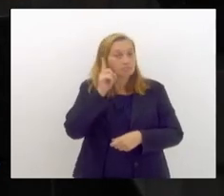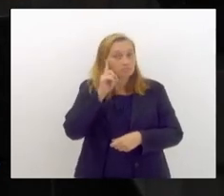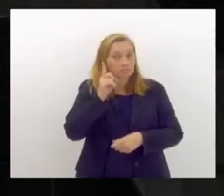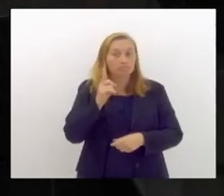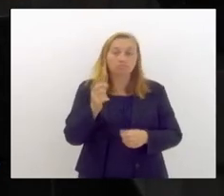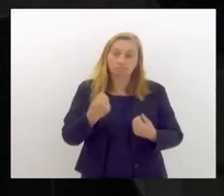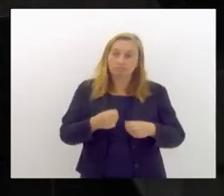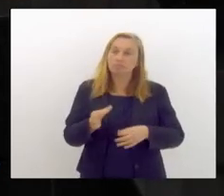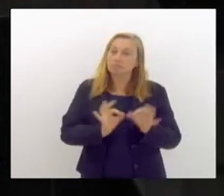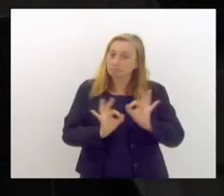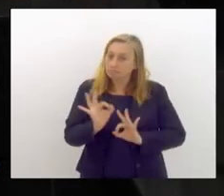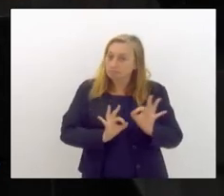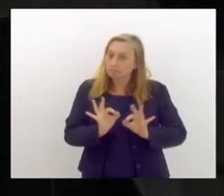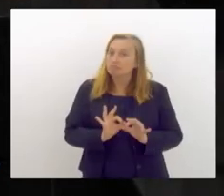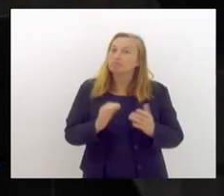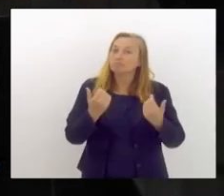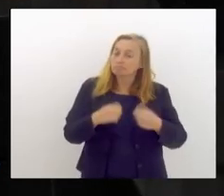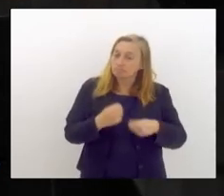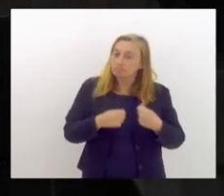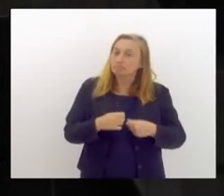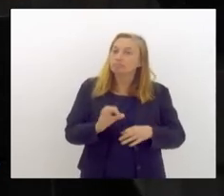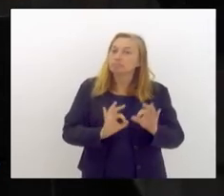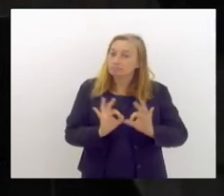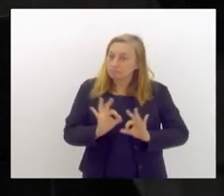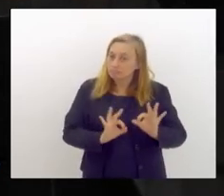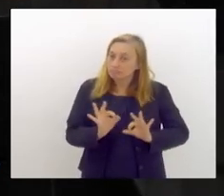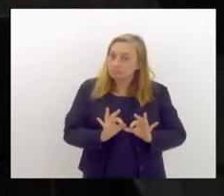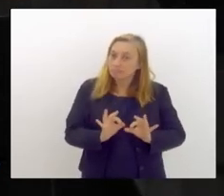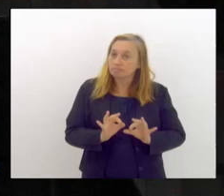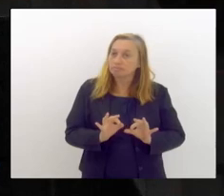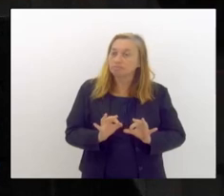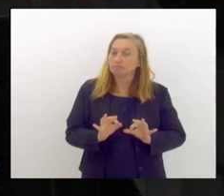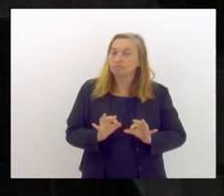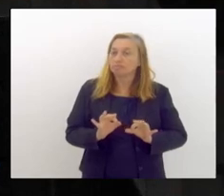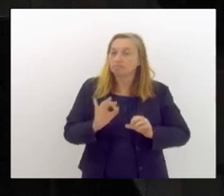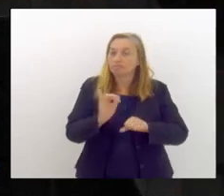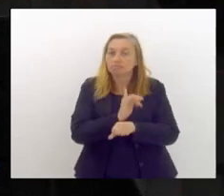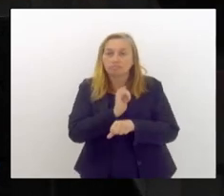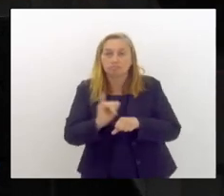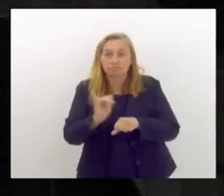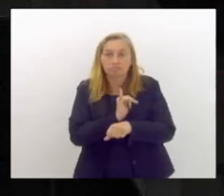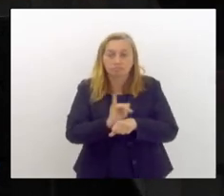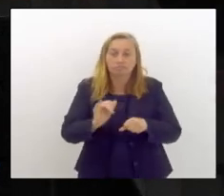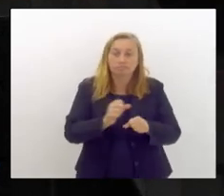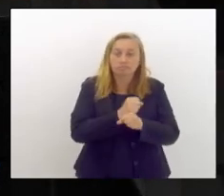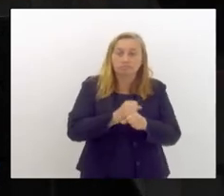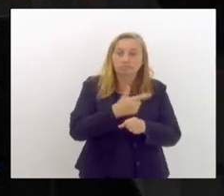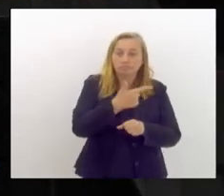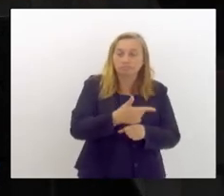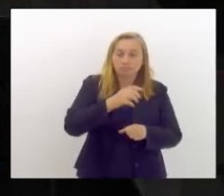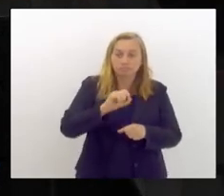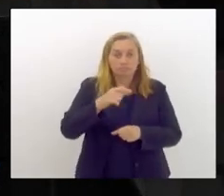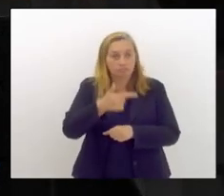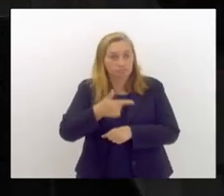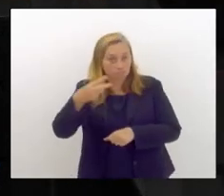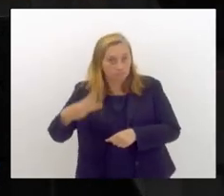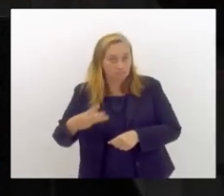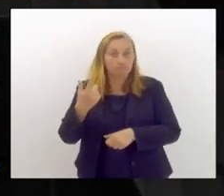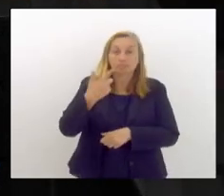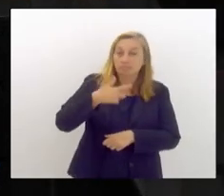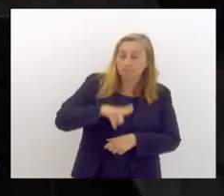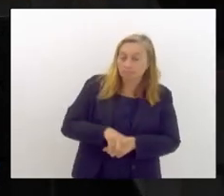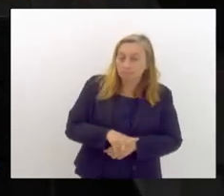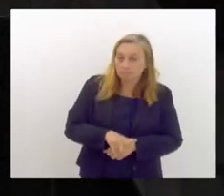para isso. A gente precisa se preparar e se planejar para que o ano de 2023, mais uma